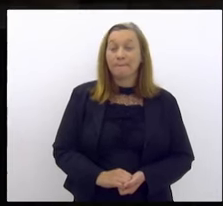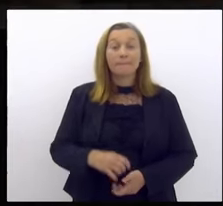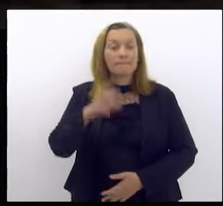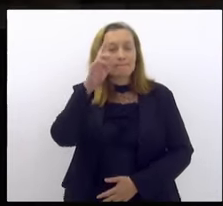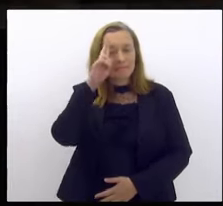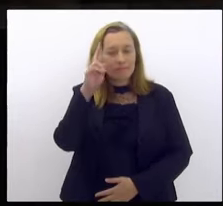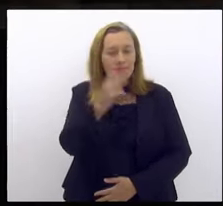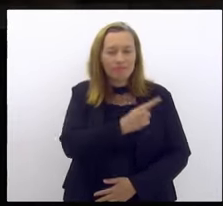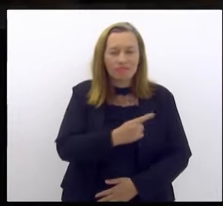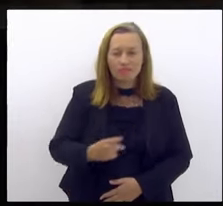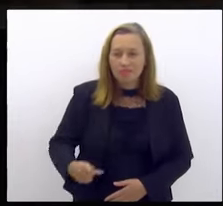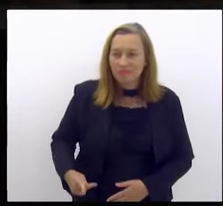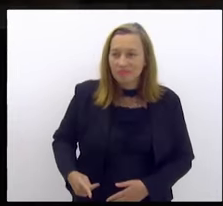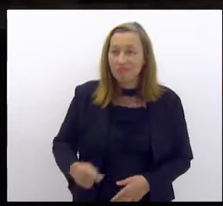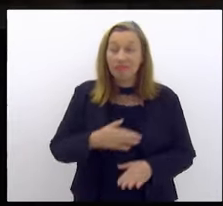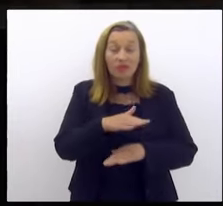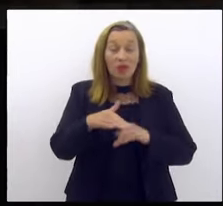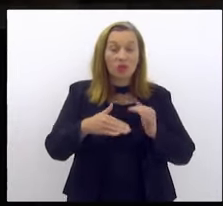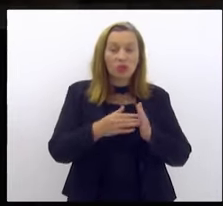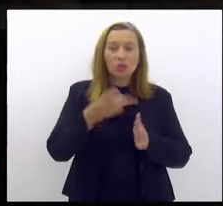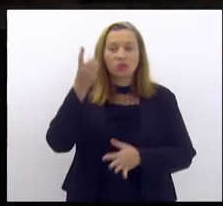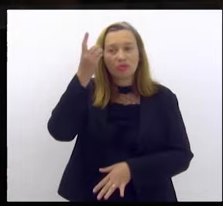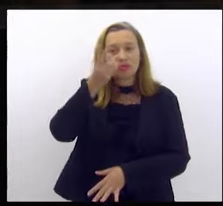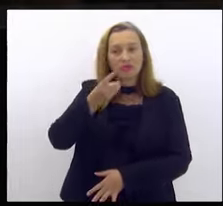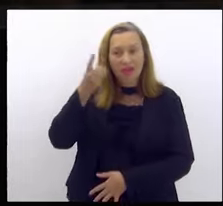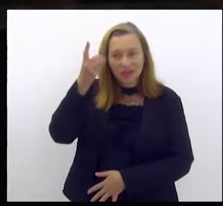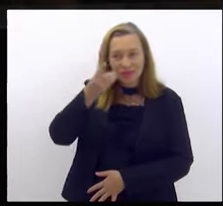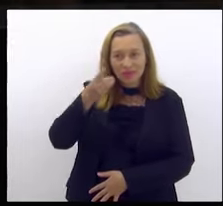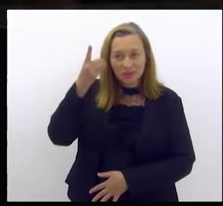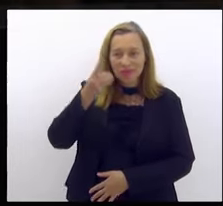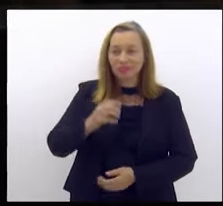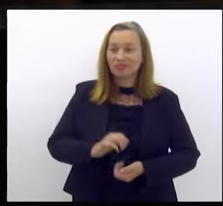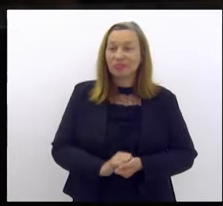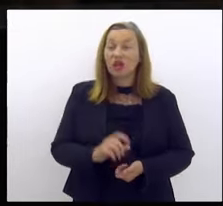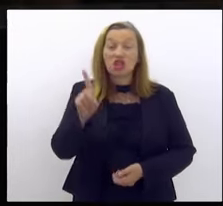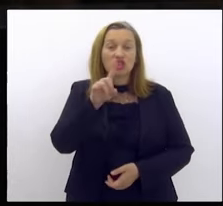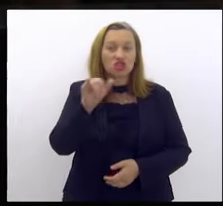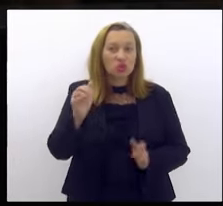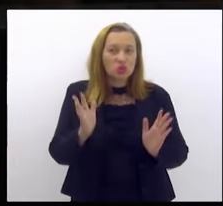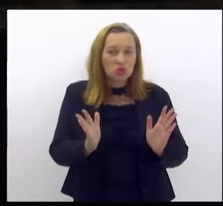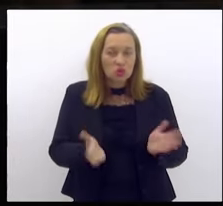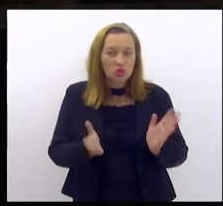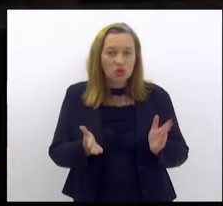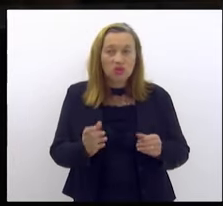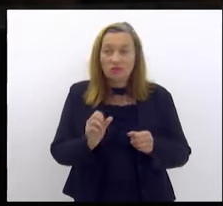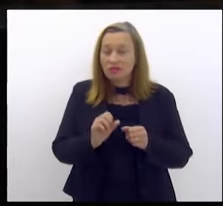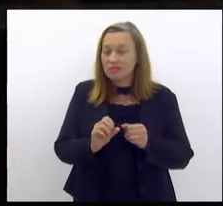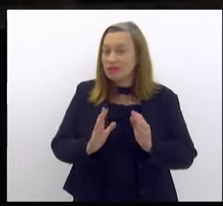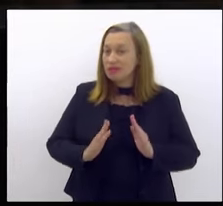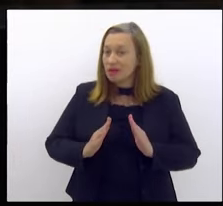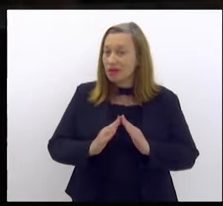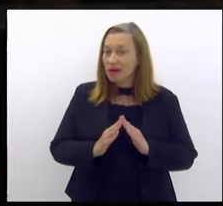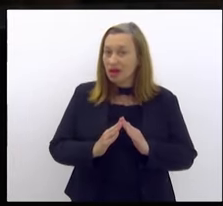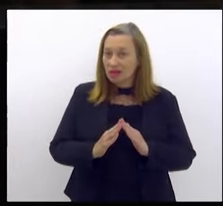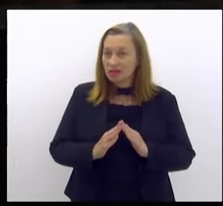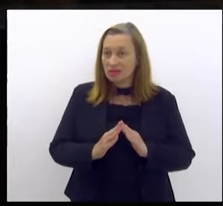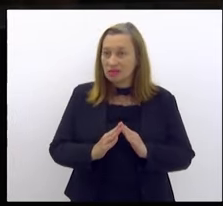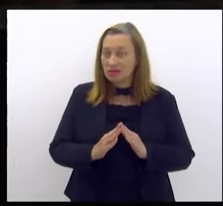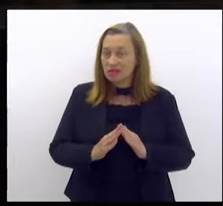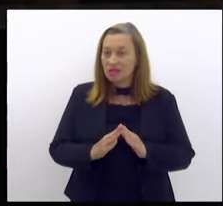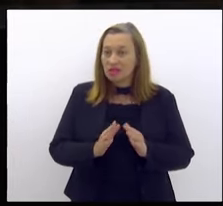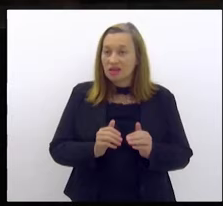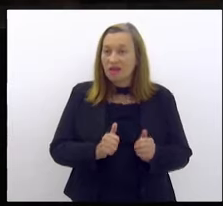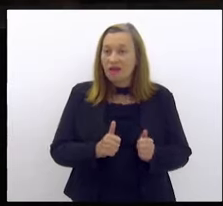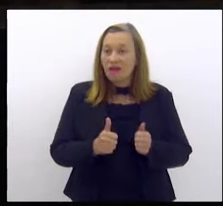Senhor presidente, senhoras deputadas, senhores deputados, no dia de hoje realizamos nessa casa o lançamento da